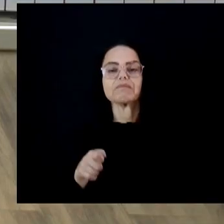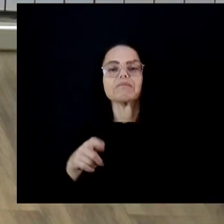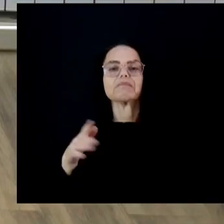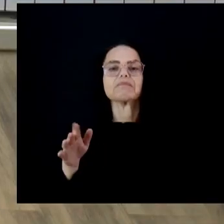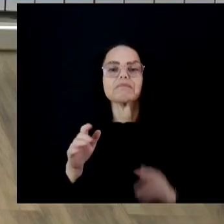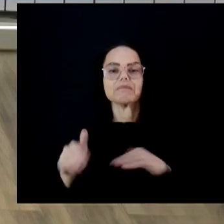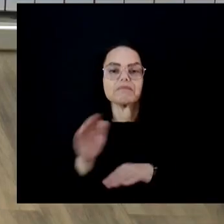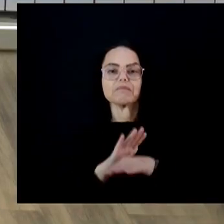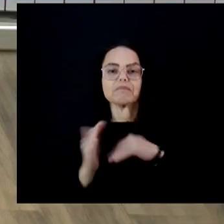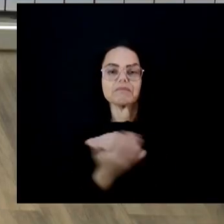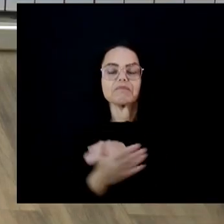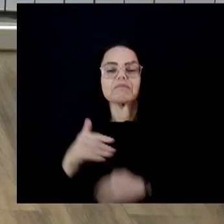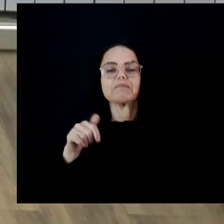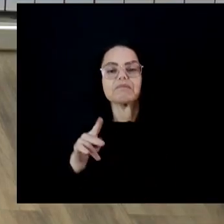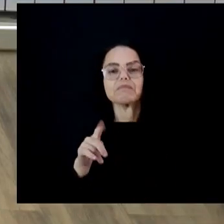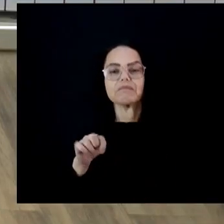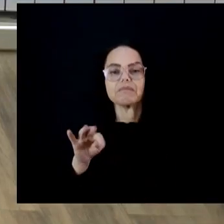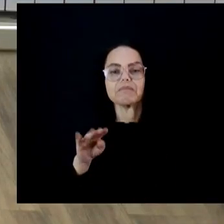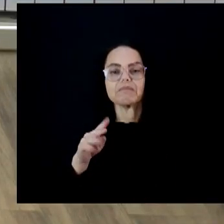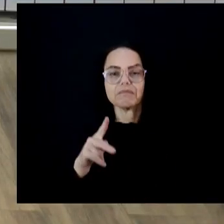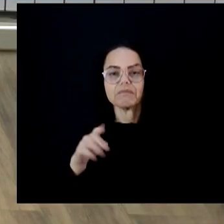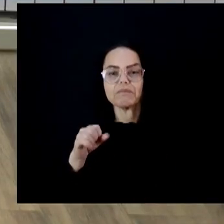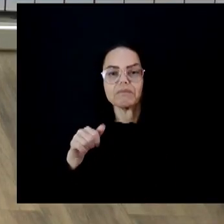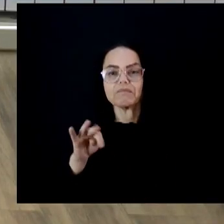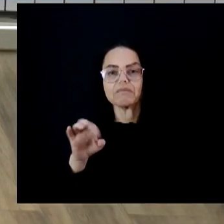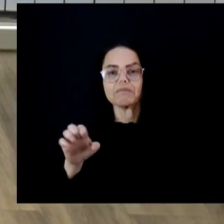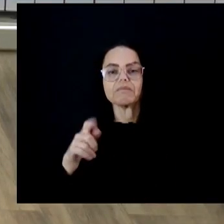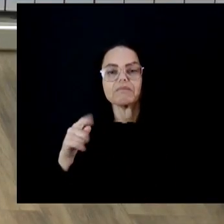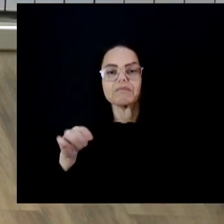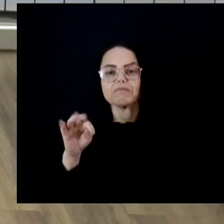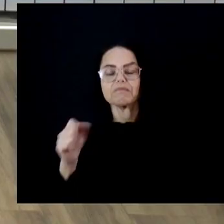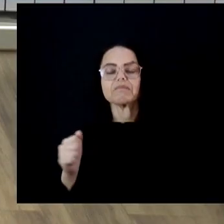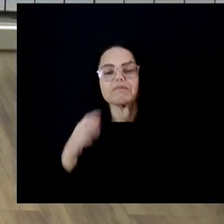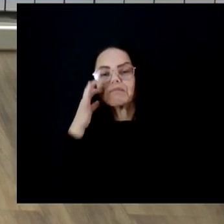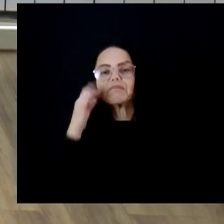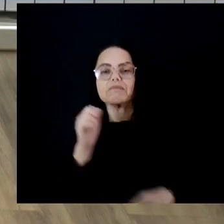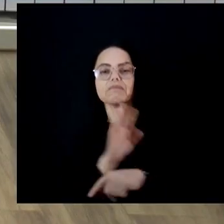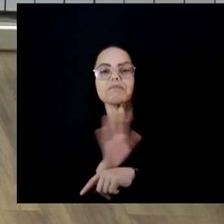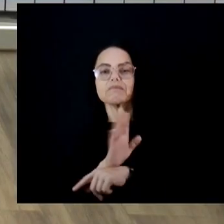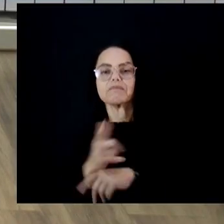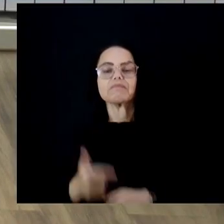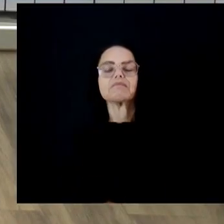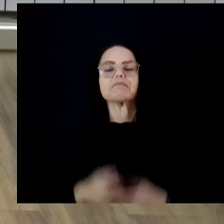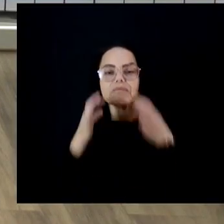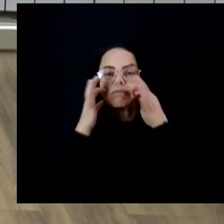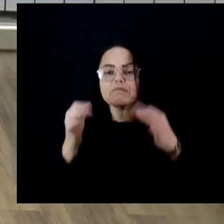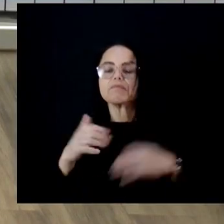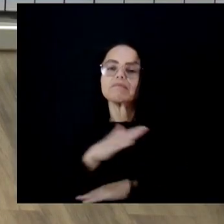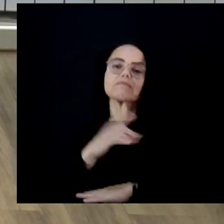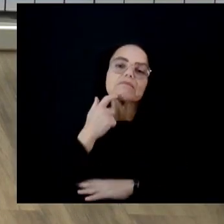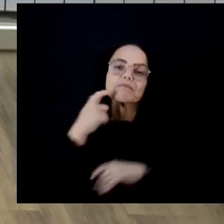aí, acompanhe ao vivo a transmissão pela TV Câmara Campinas. Uma boa tarde.